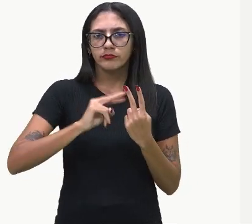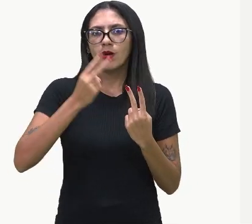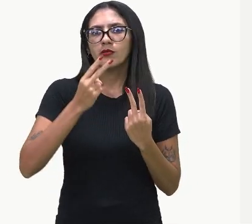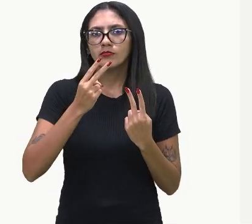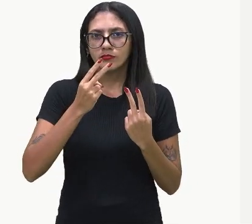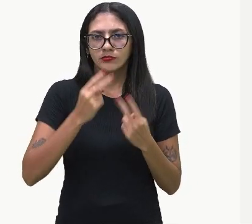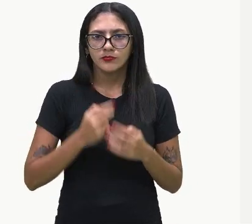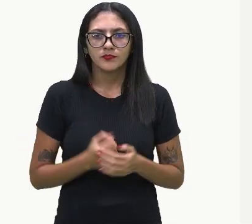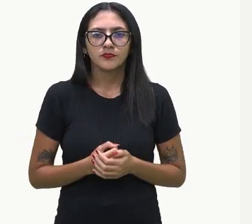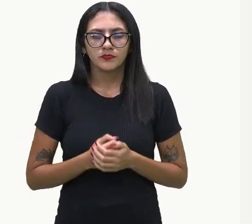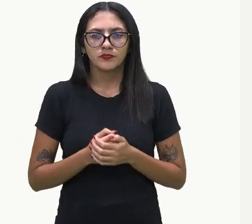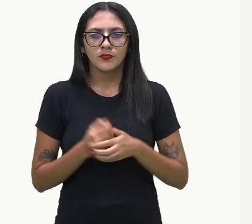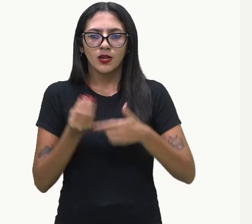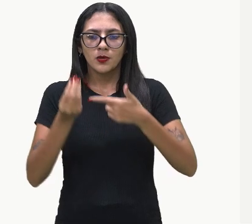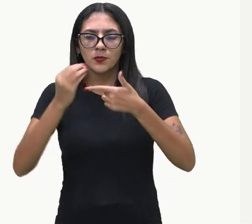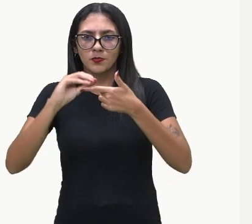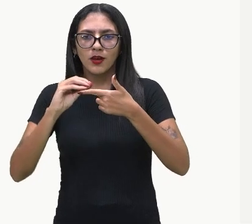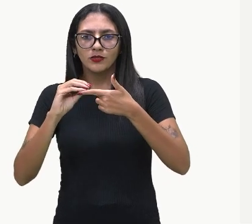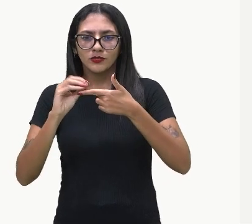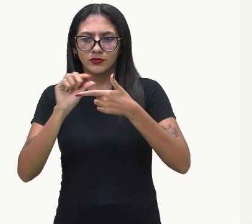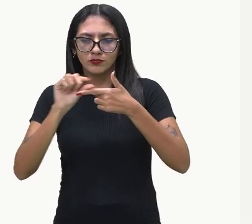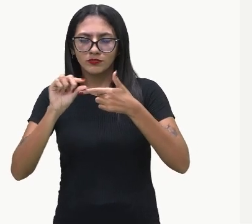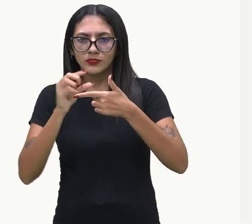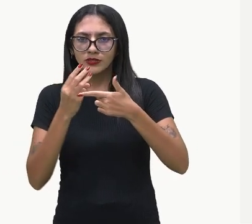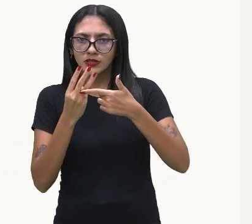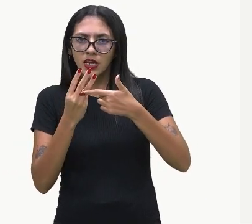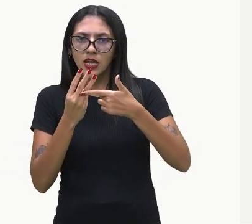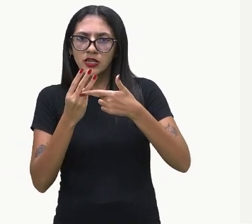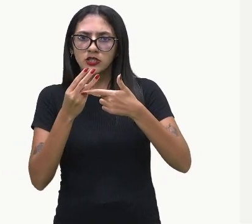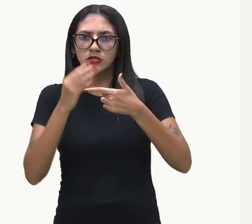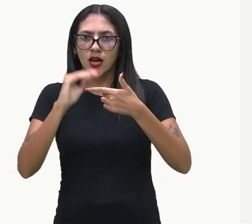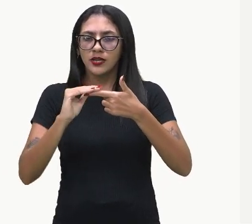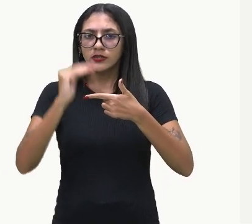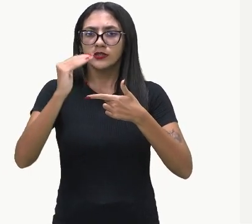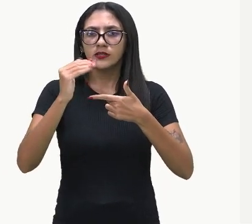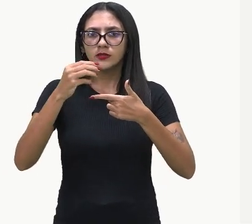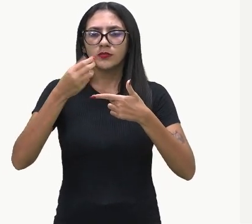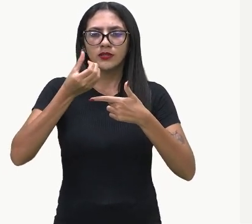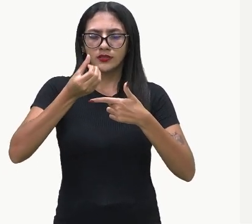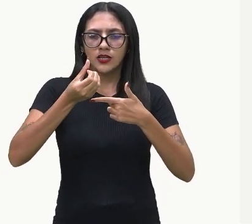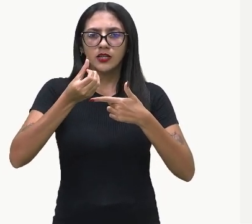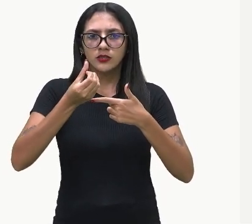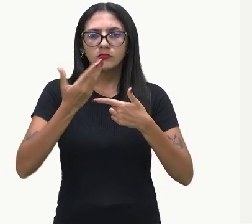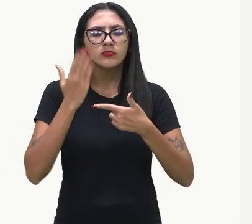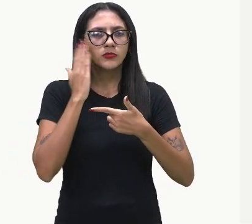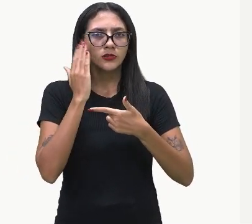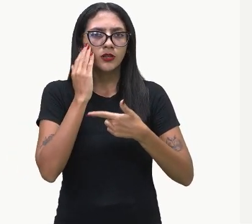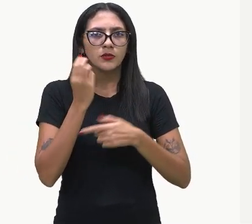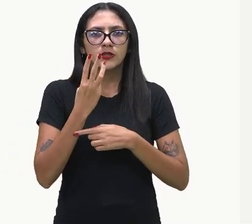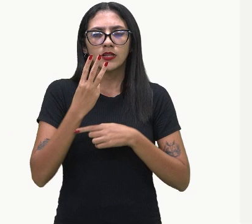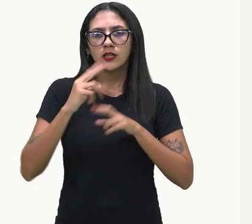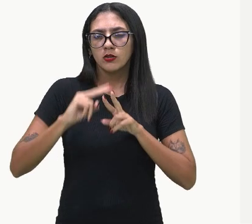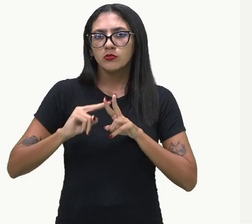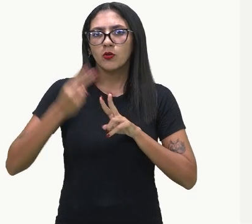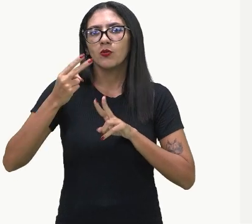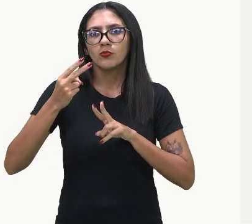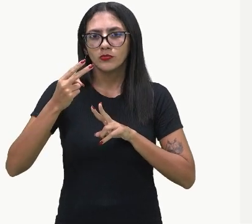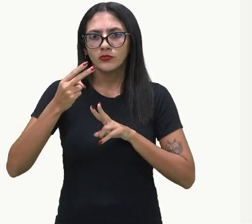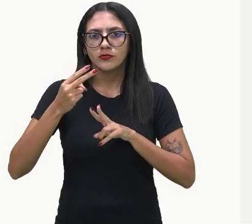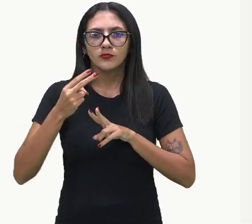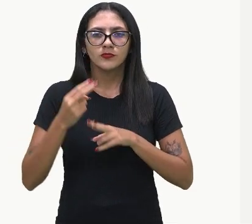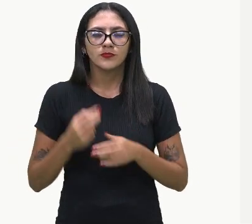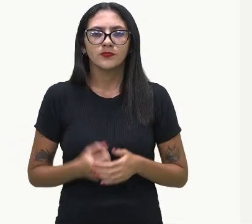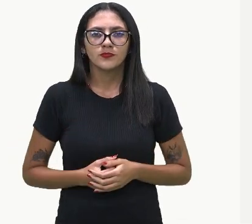outro lado, embaixo é 3, em cima é 6. Tá? 6 realmente é o dobro de 3. Tá